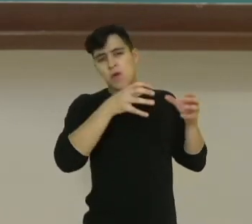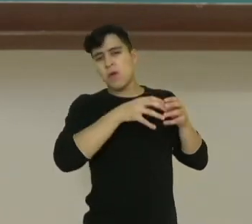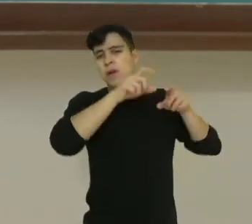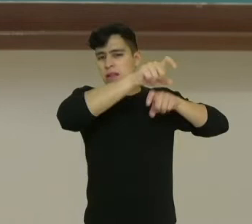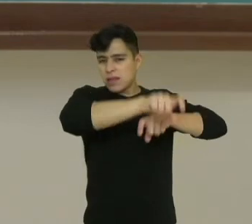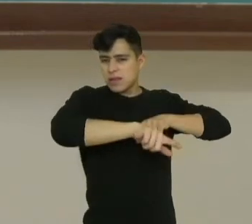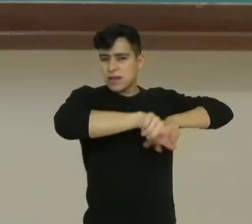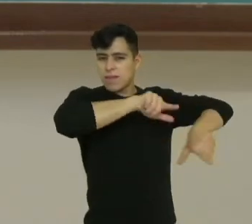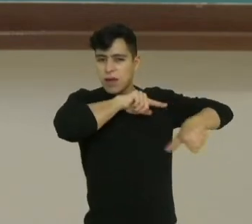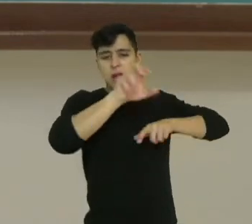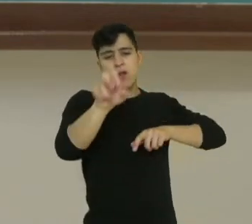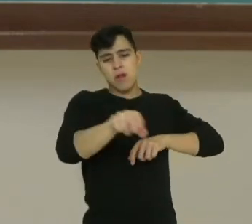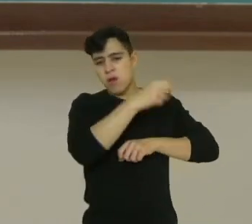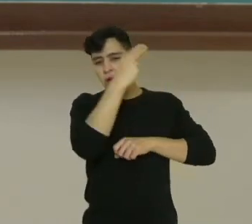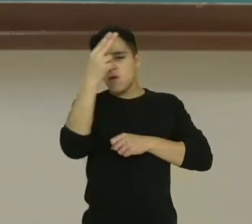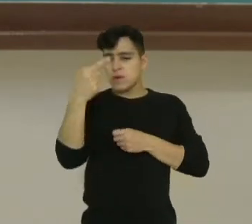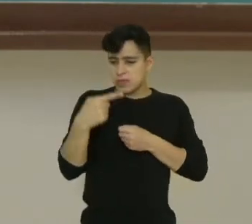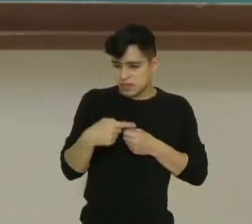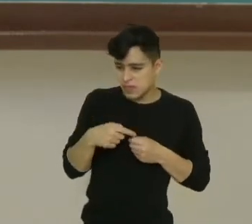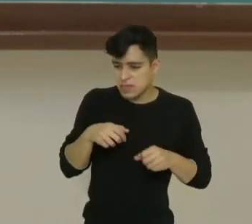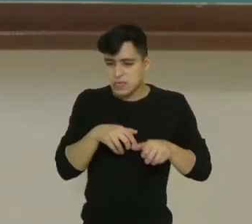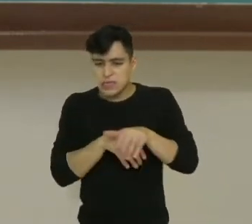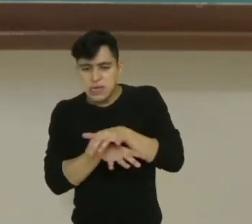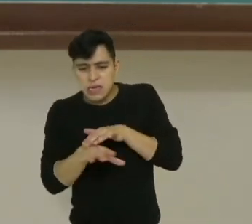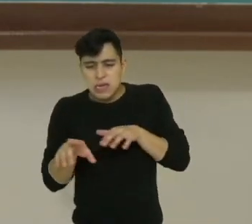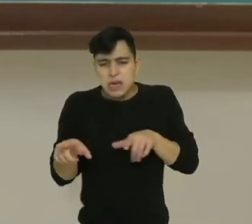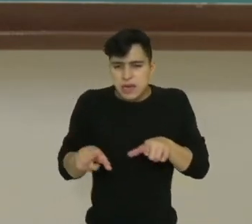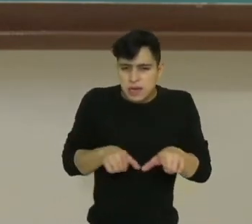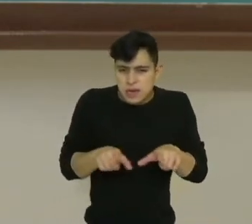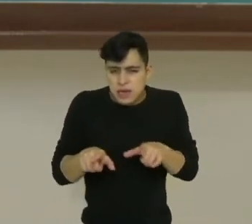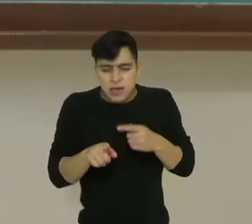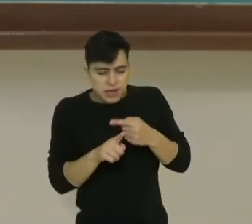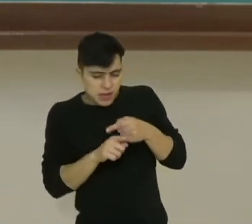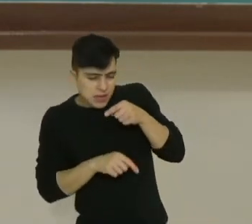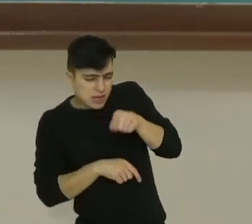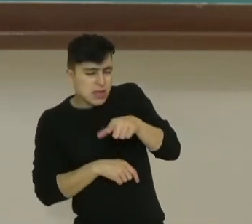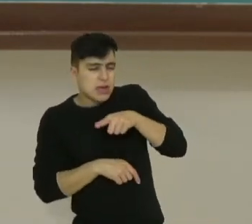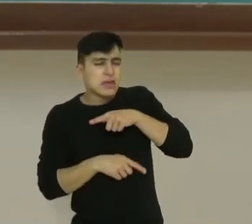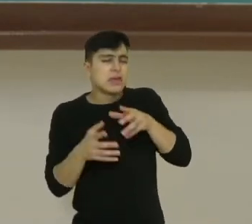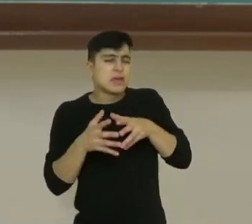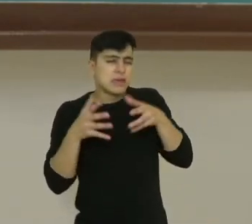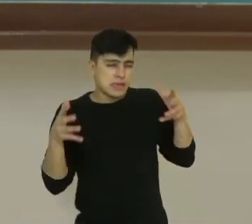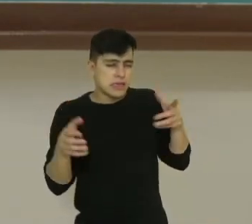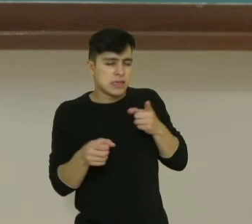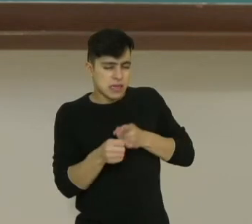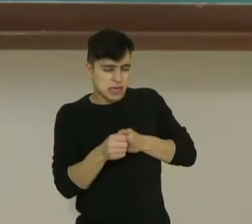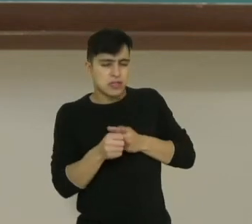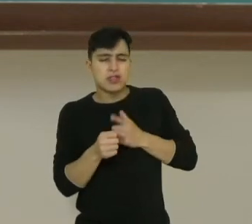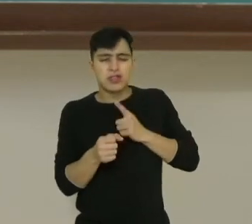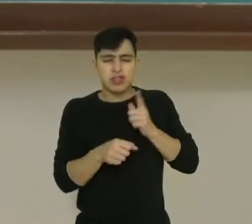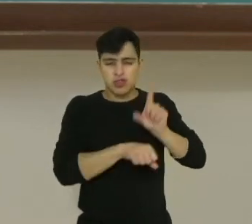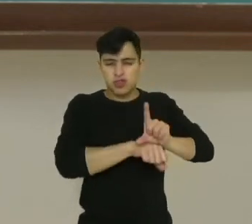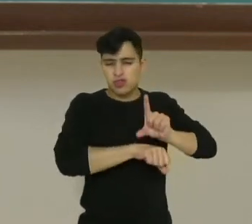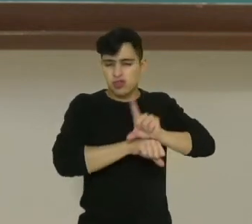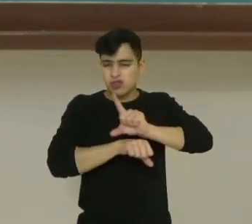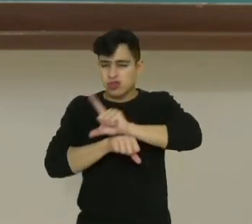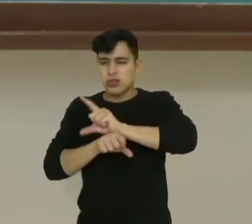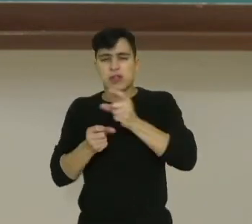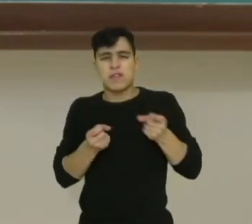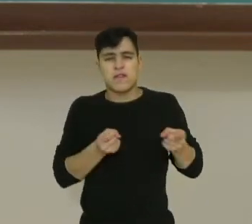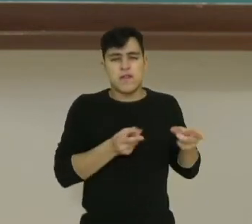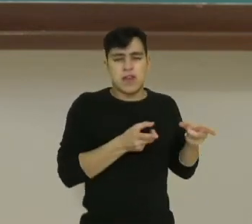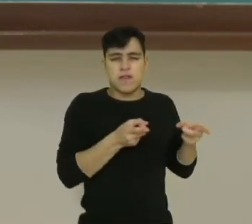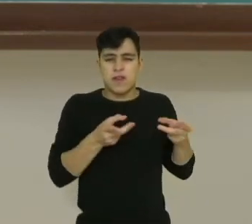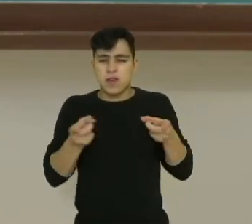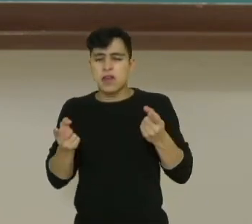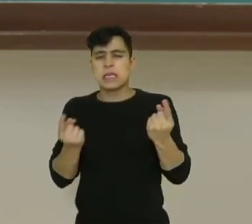e urbano, porque como era uma sociedade desenvolvida, então tinha cidade, tinha comércio na cidade, então havia várias